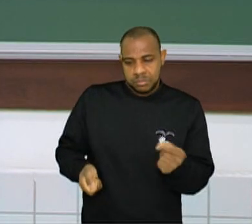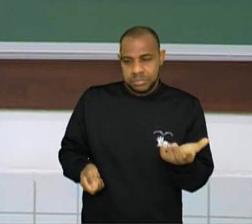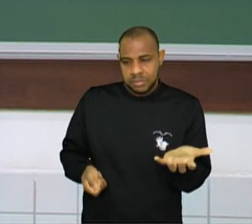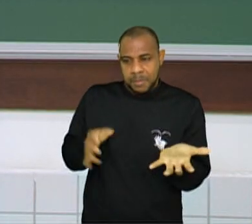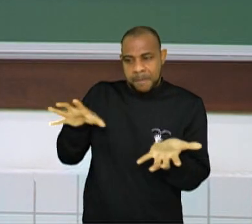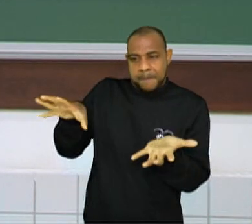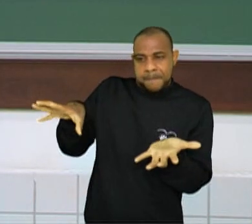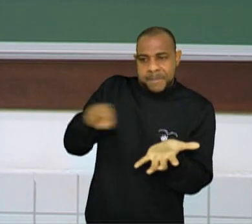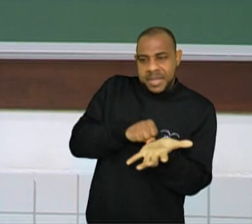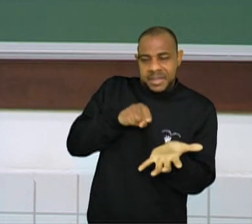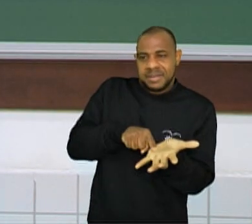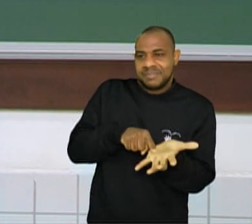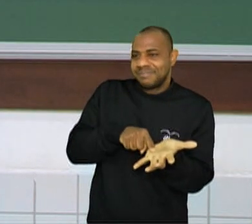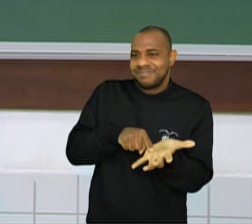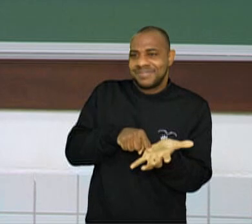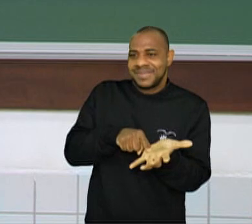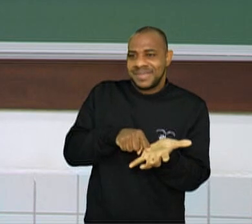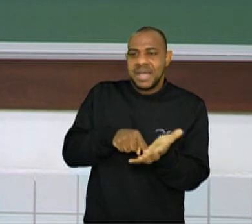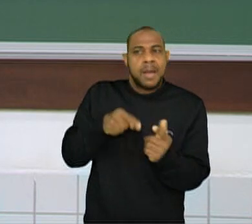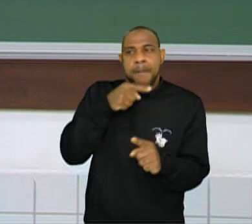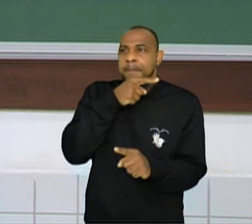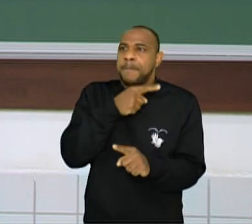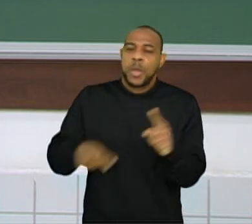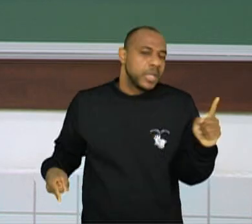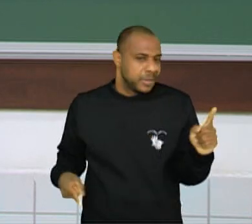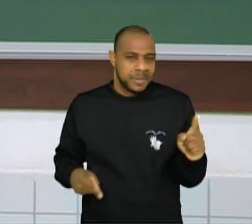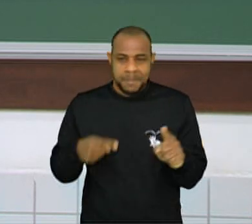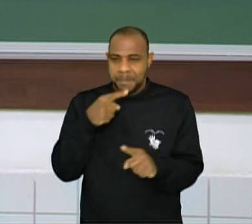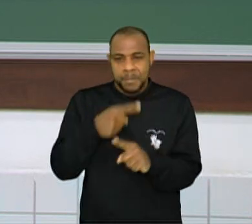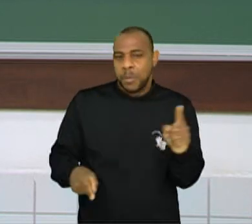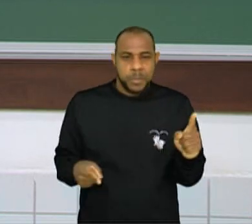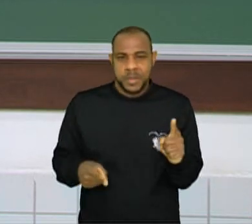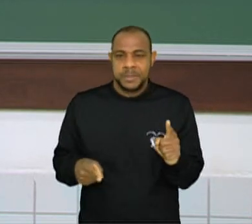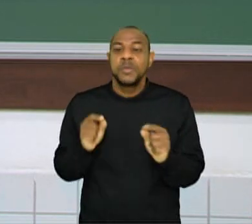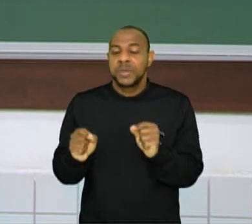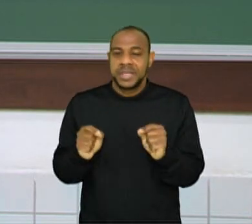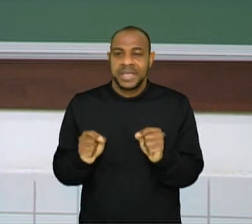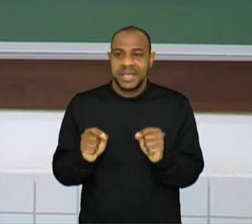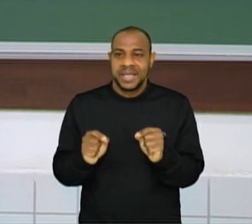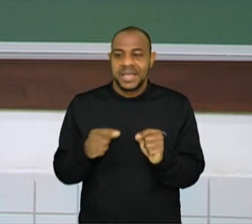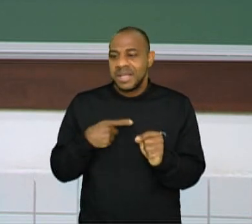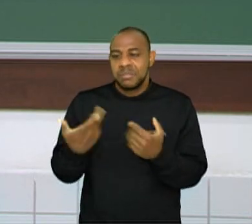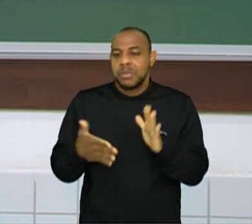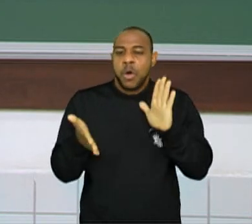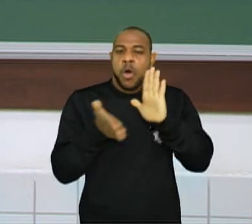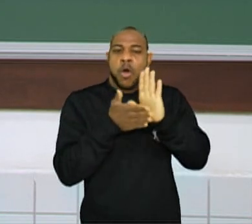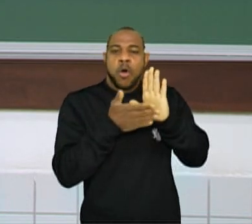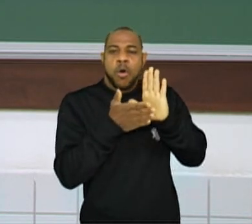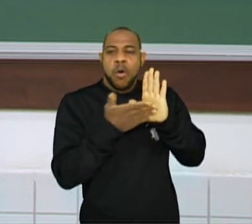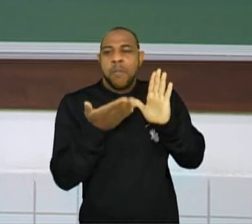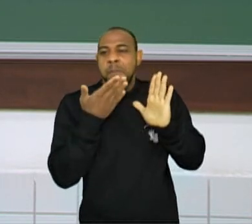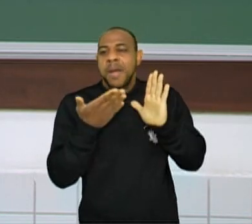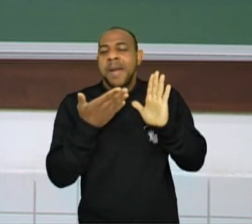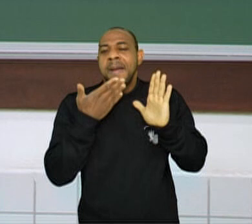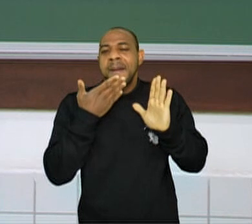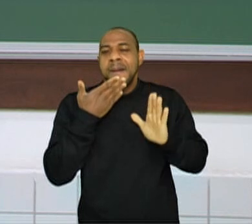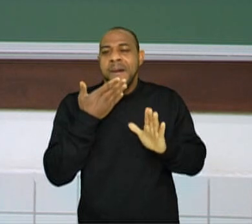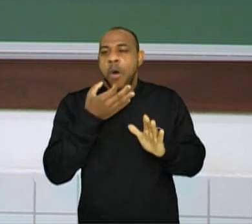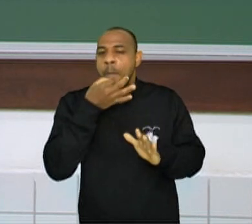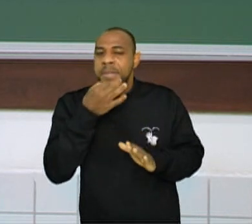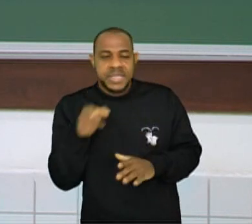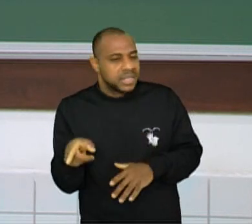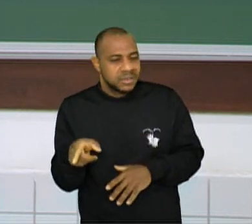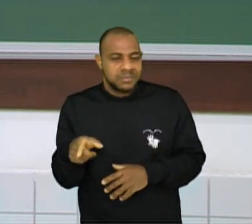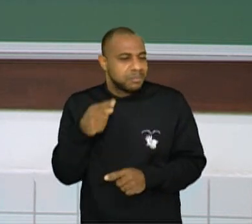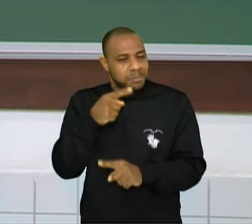o poder de ir e vir, né? Tiram do indivíduo o poder de se manifestar, de dizer a sua opinião, tiram do indivíduo o poder de sair do país